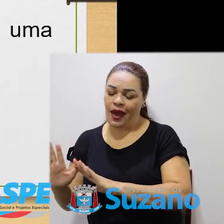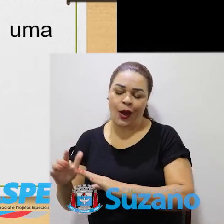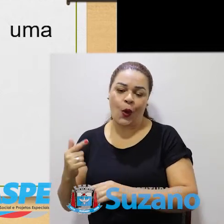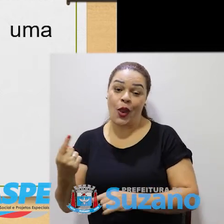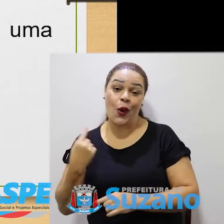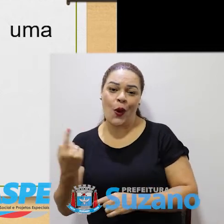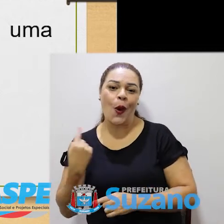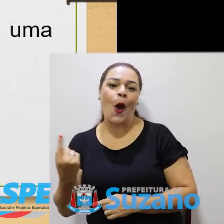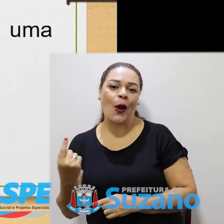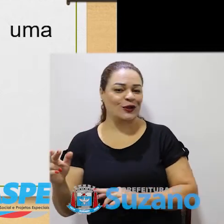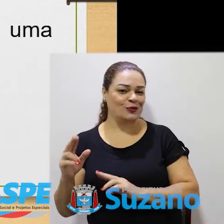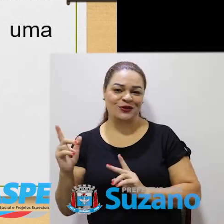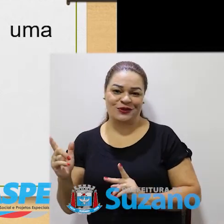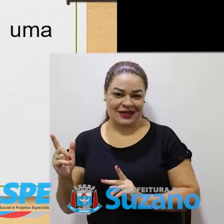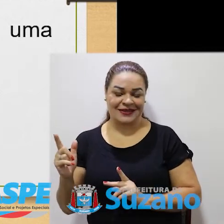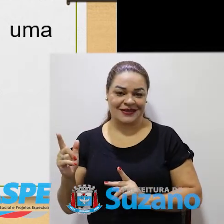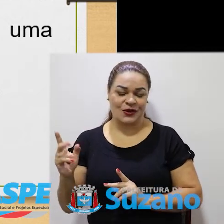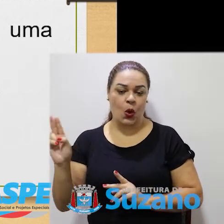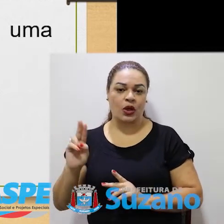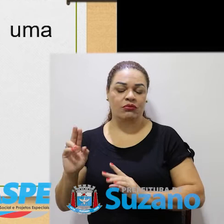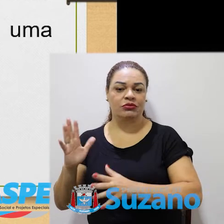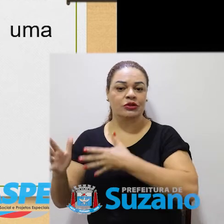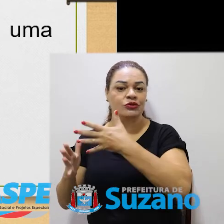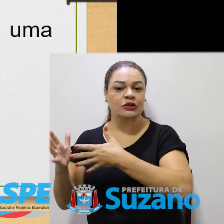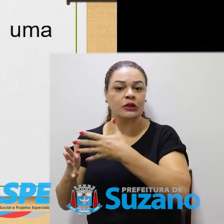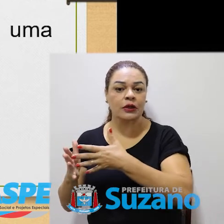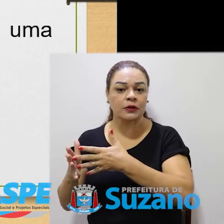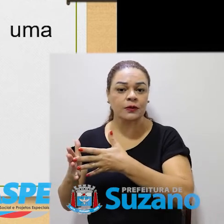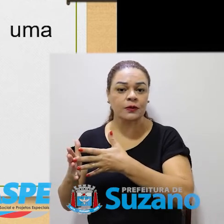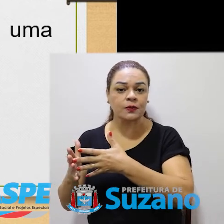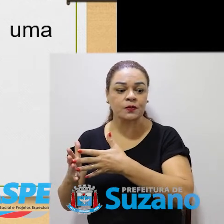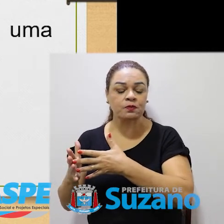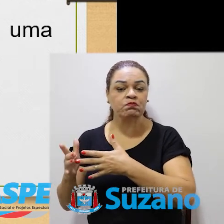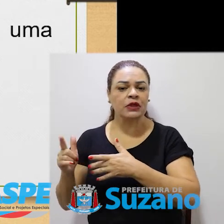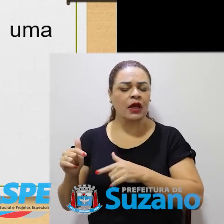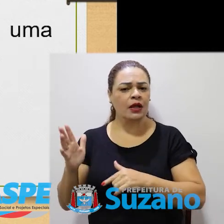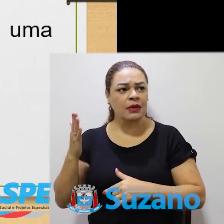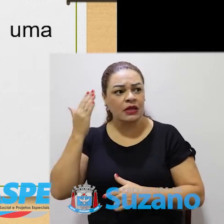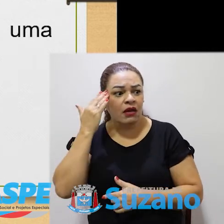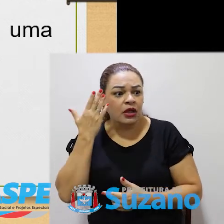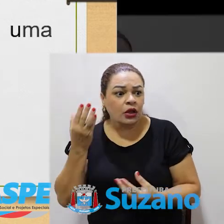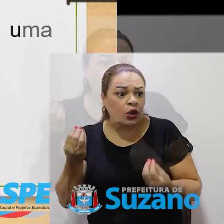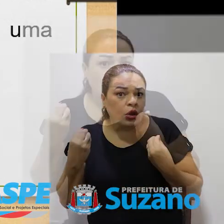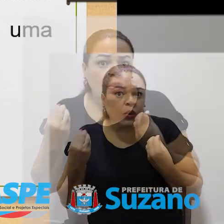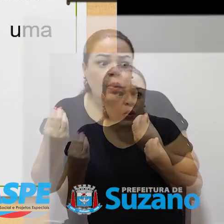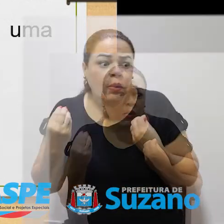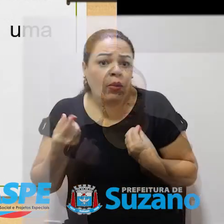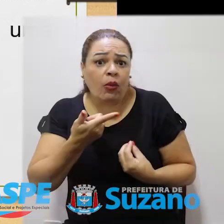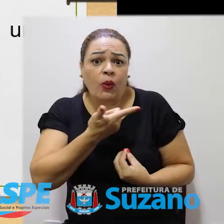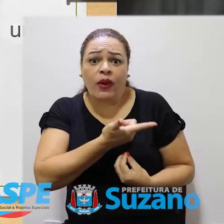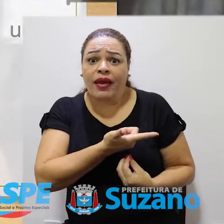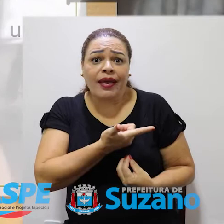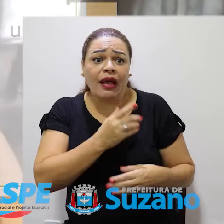a sensação de perda. Imerso no mundo de sua família, eram os vizinhos que tinham uma perda, uma desabilidade de